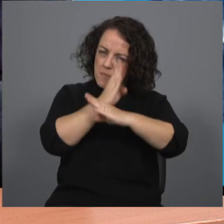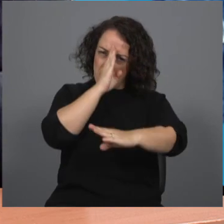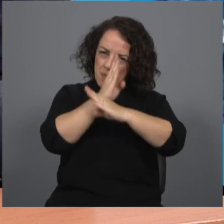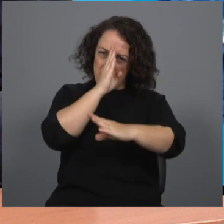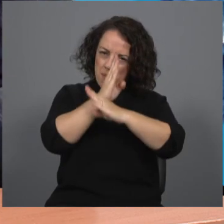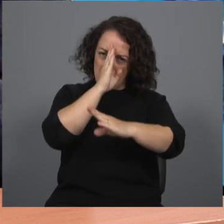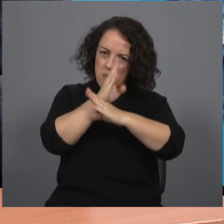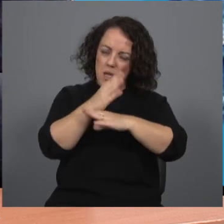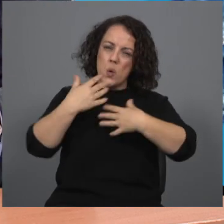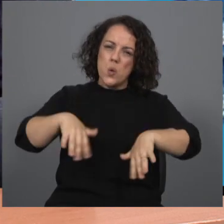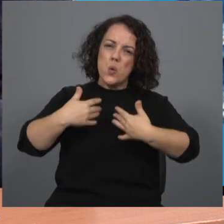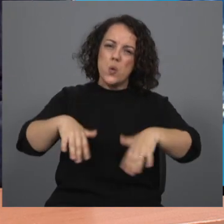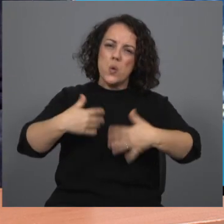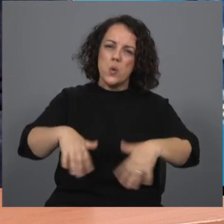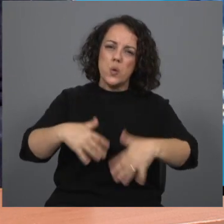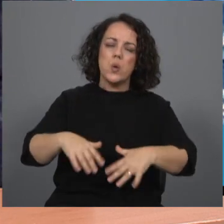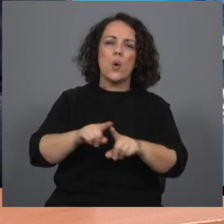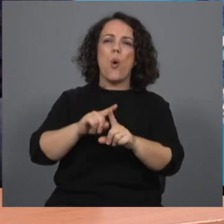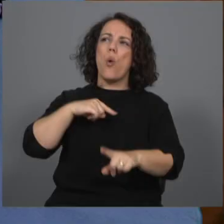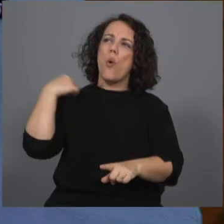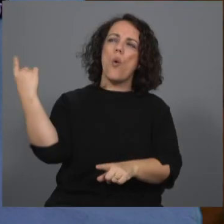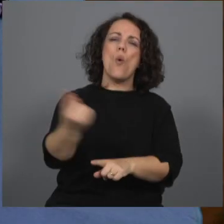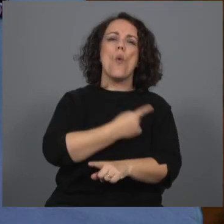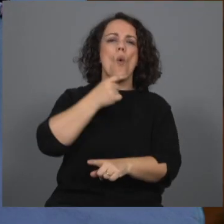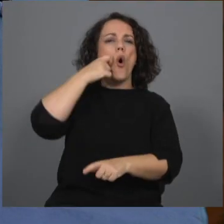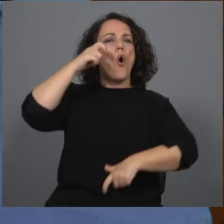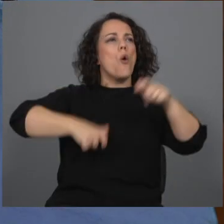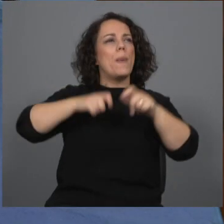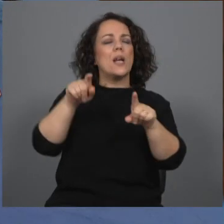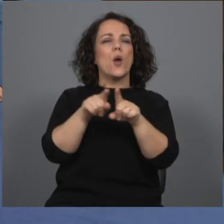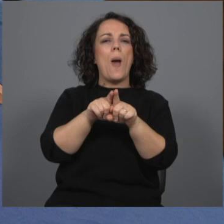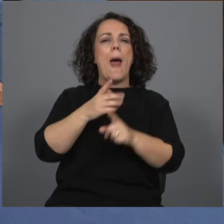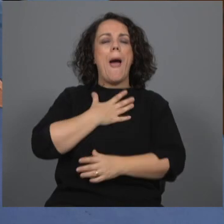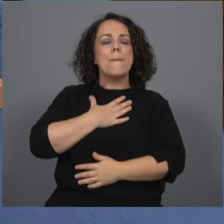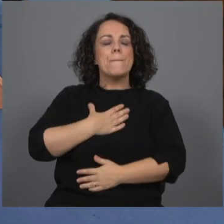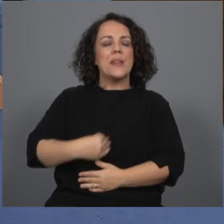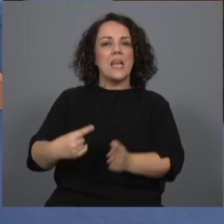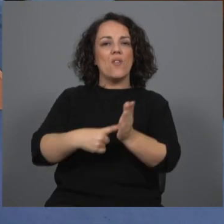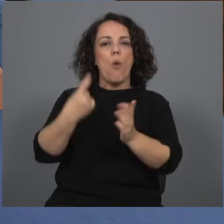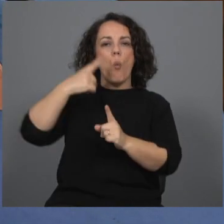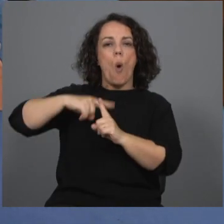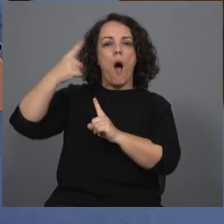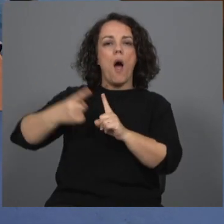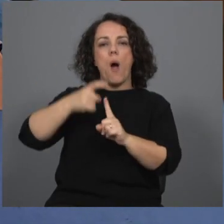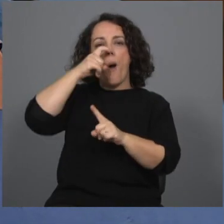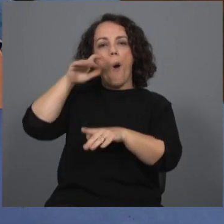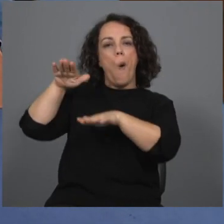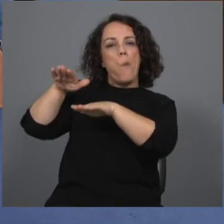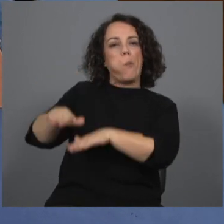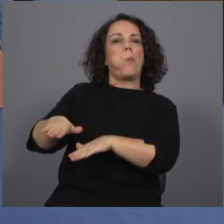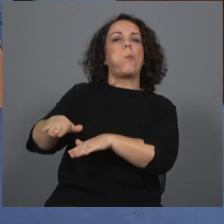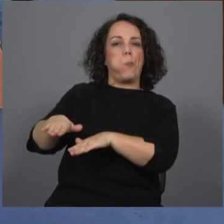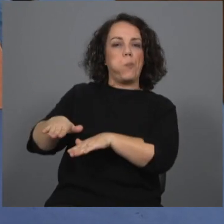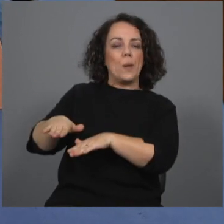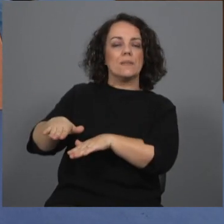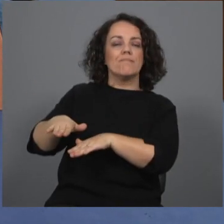depois quase precisávamos, enquanto humanidade, um ano sabático, e também isso tem a ver com a presença do divino